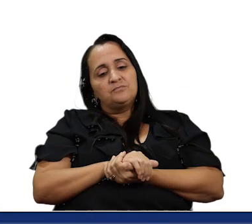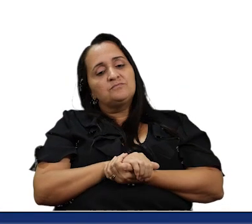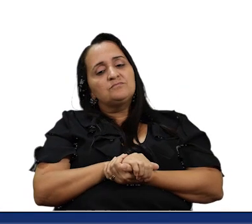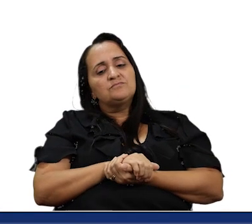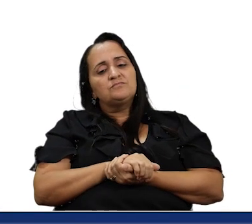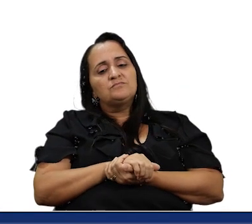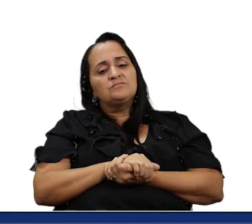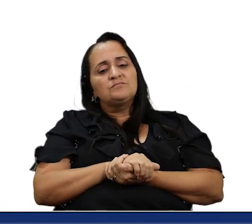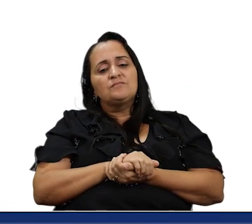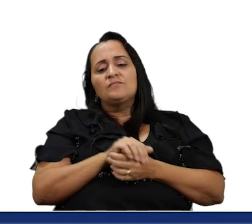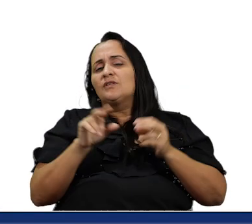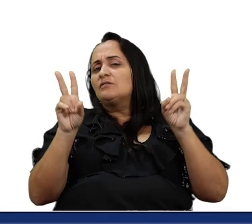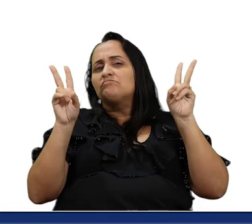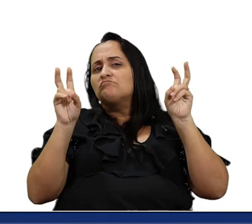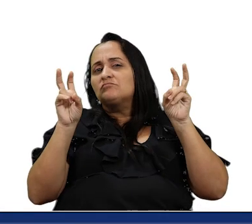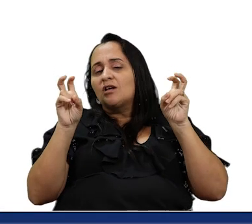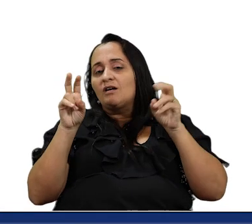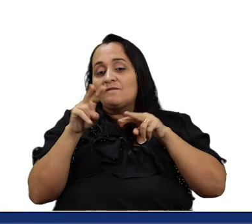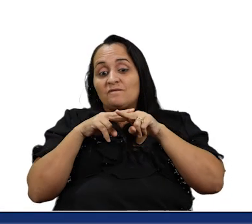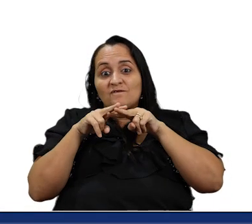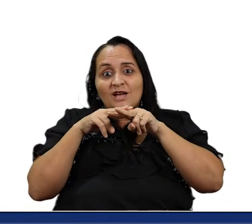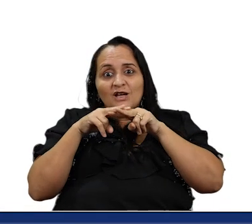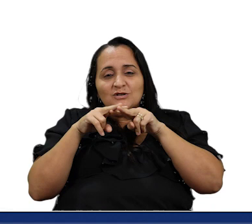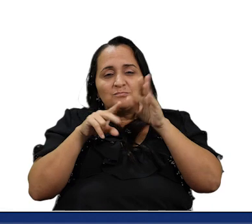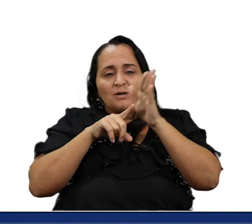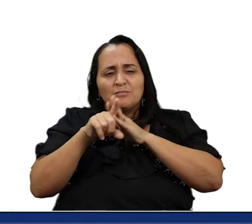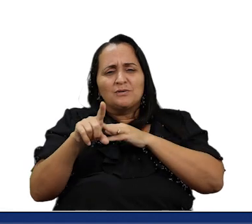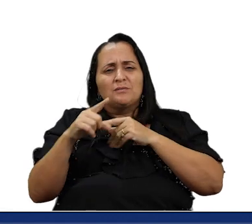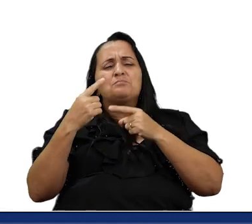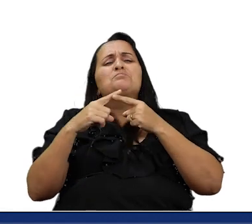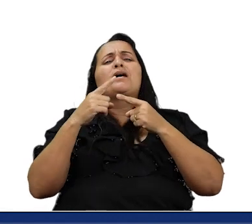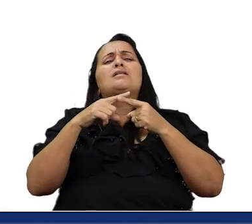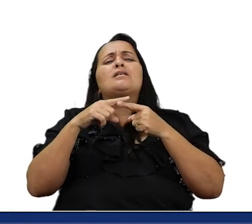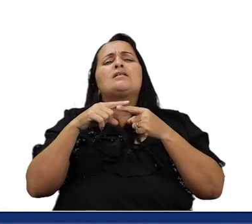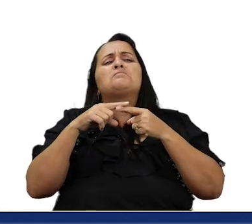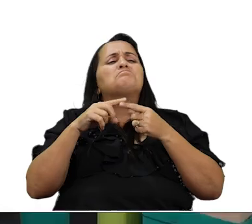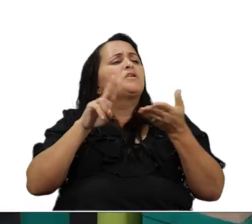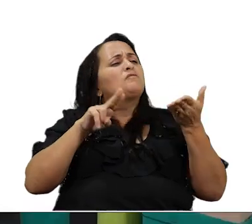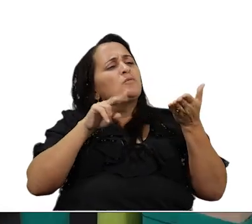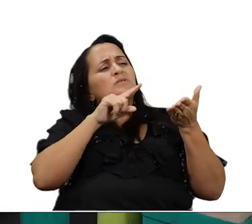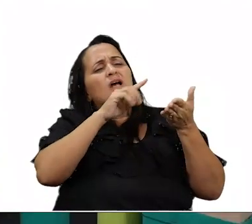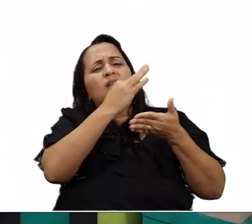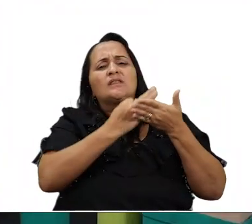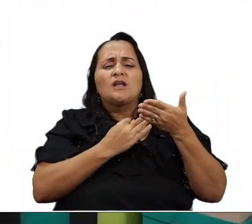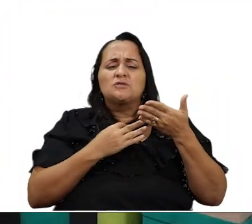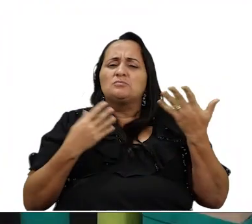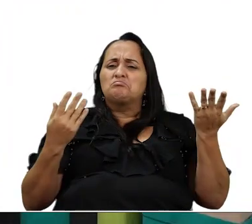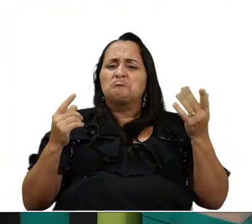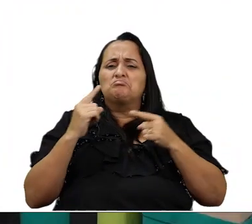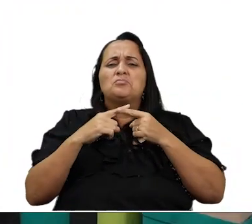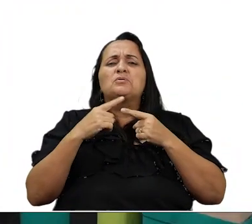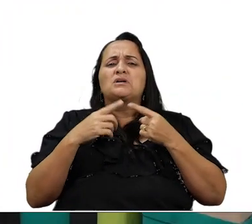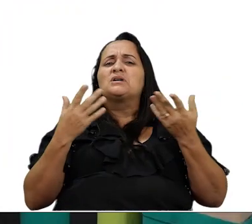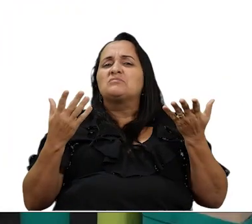verde, que é a principal para mim, é: para que serve esse texto? Quando a gente leu esse texto, a